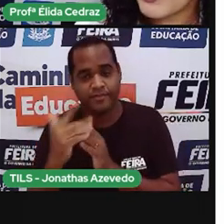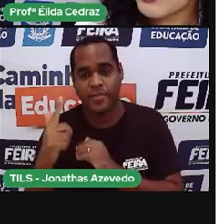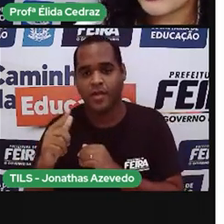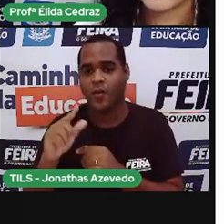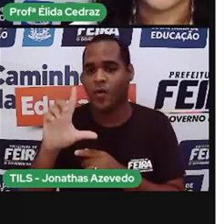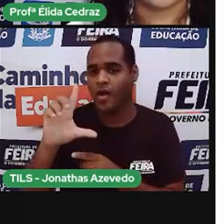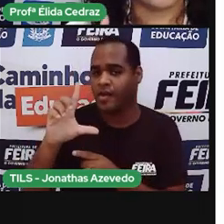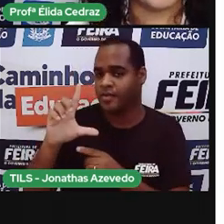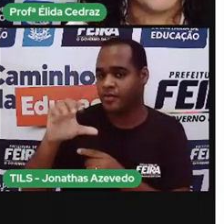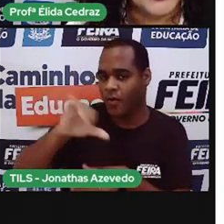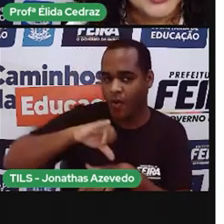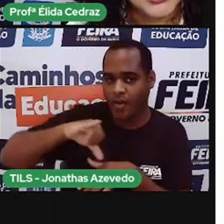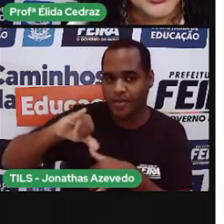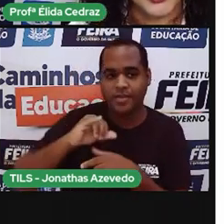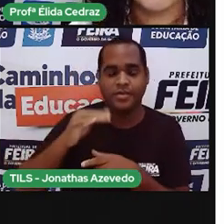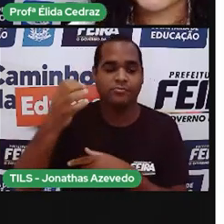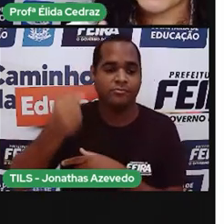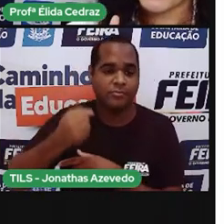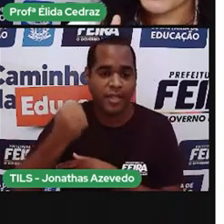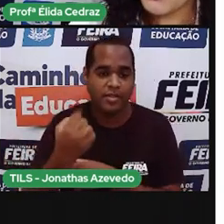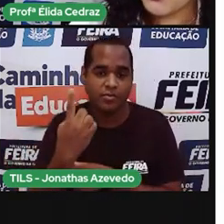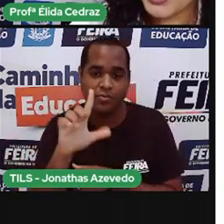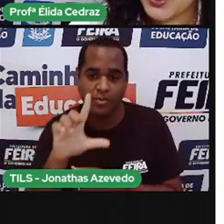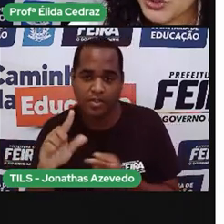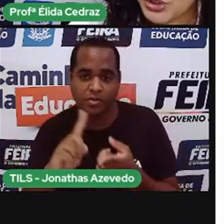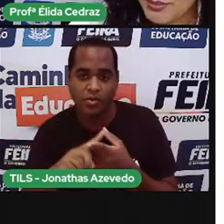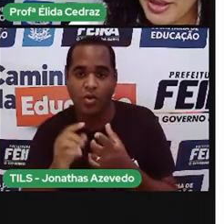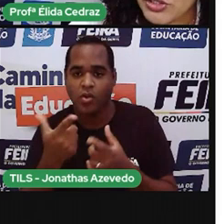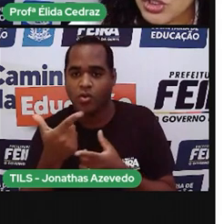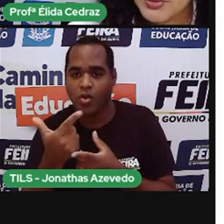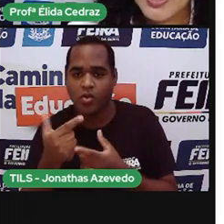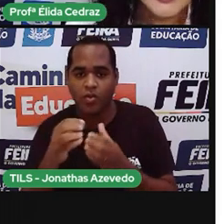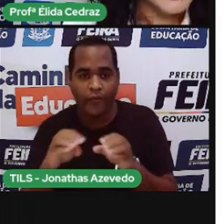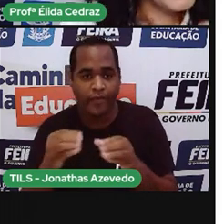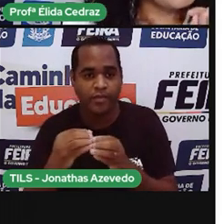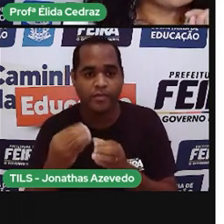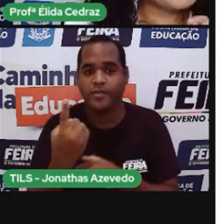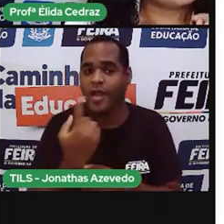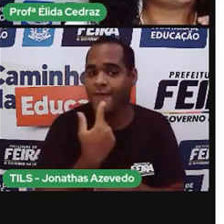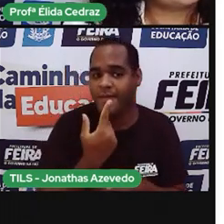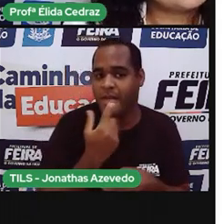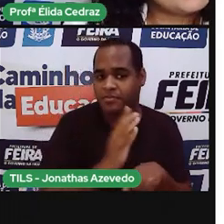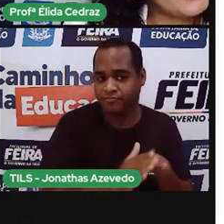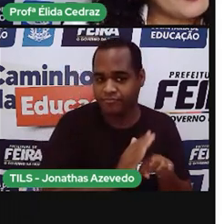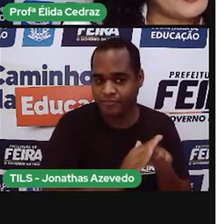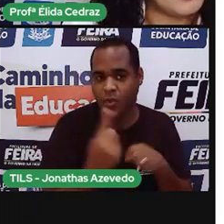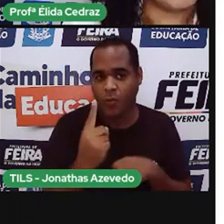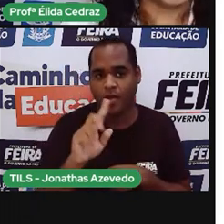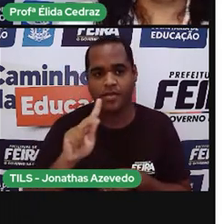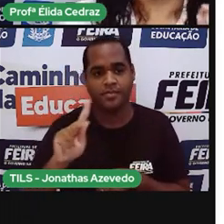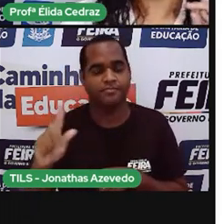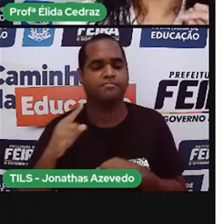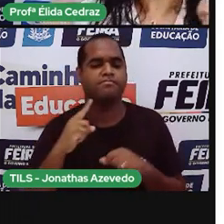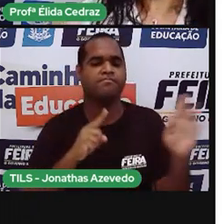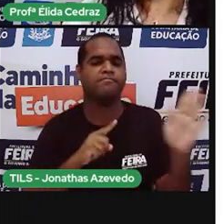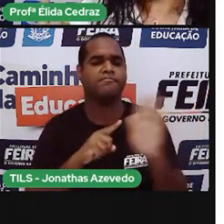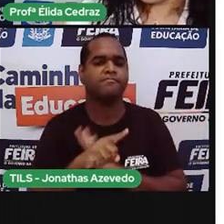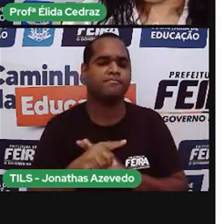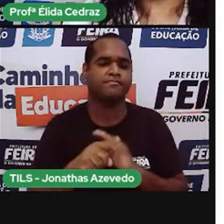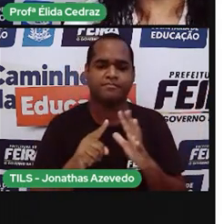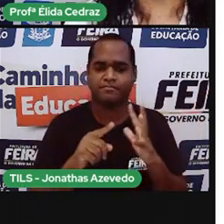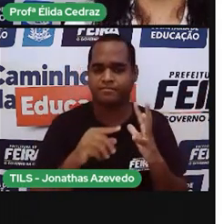de leite, 1 dúzia de ovos e 1 quilo de tomate. A perguntinha é, se